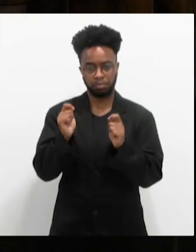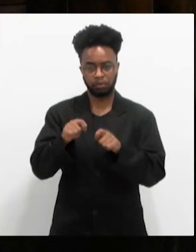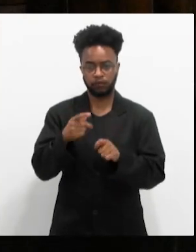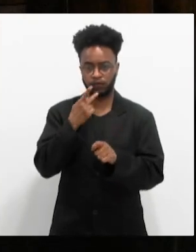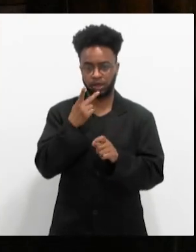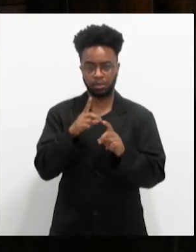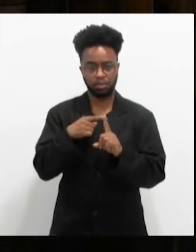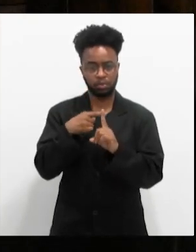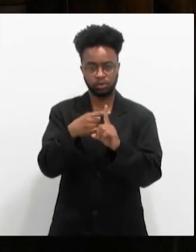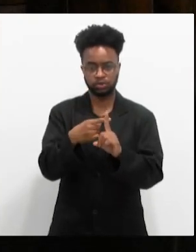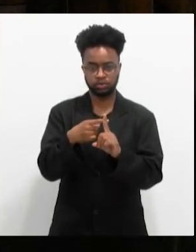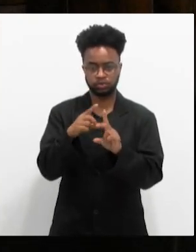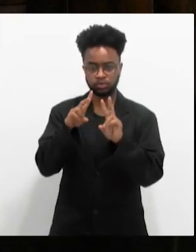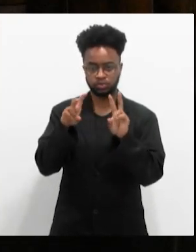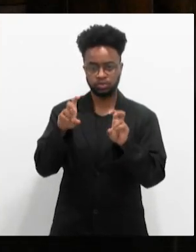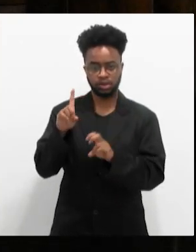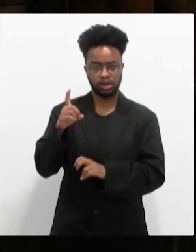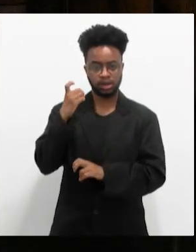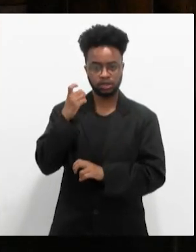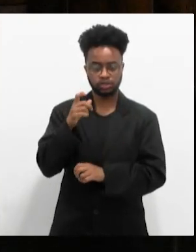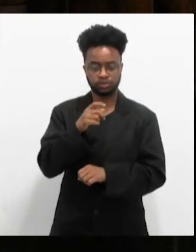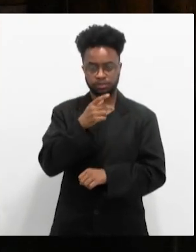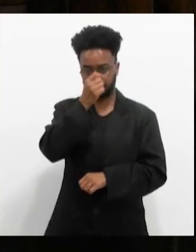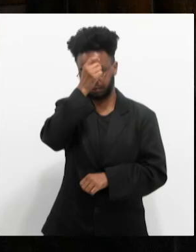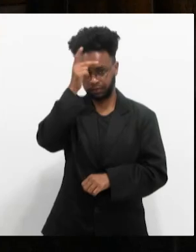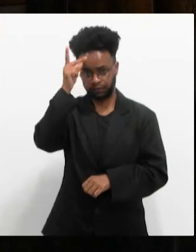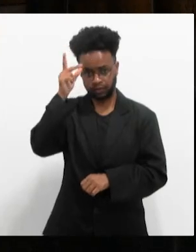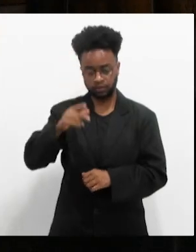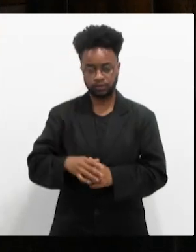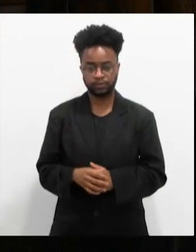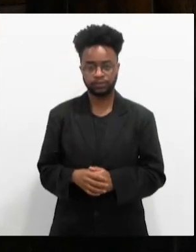positivamente do ex-prefeito, porque